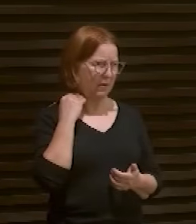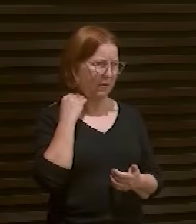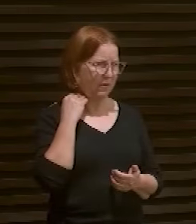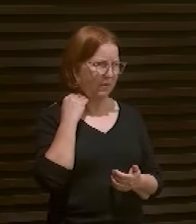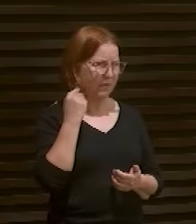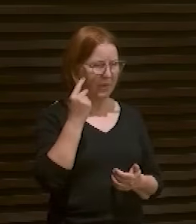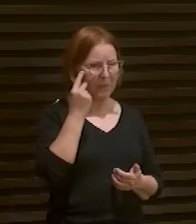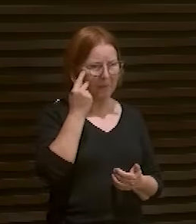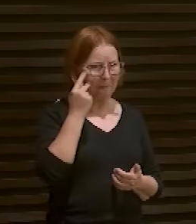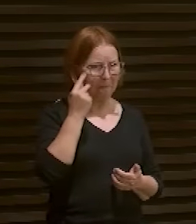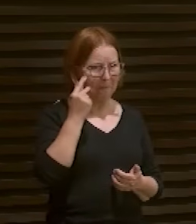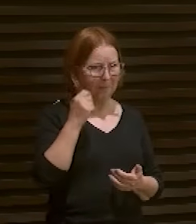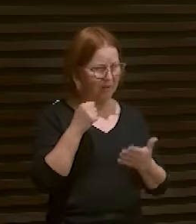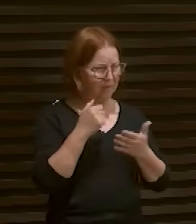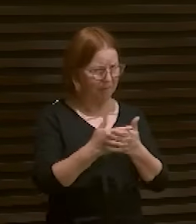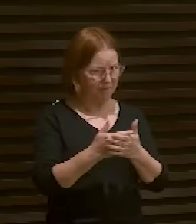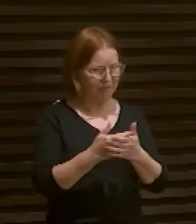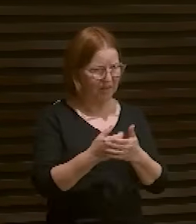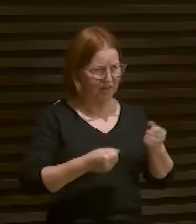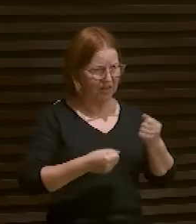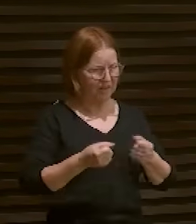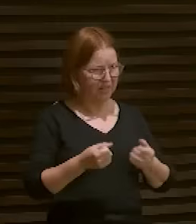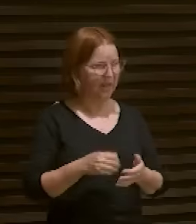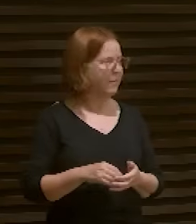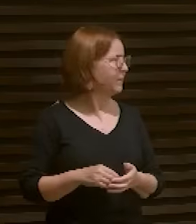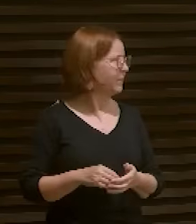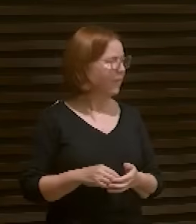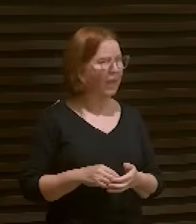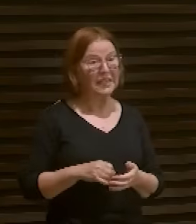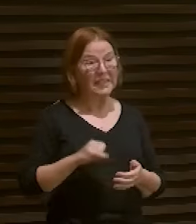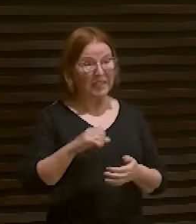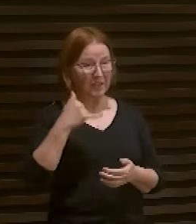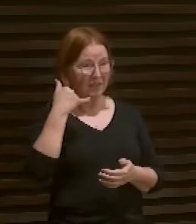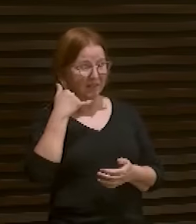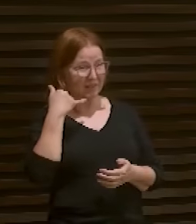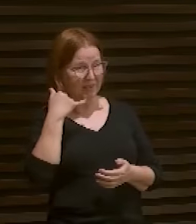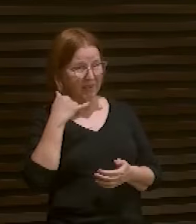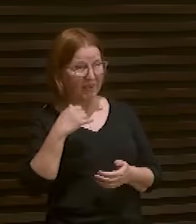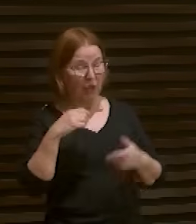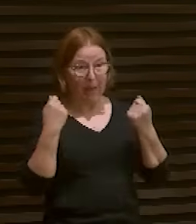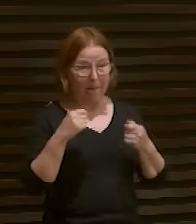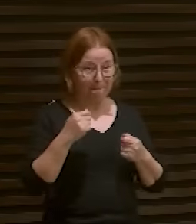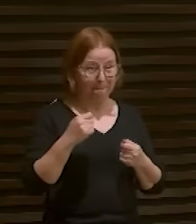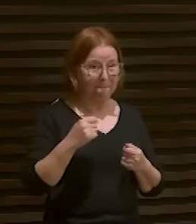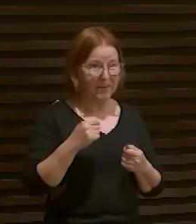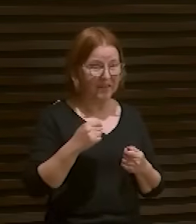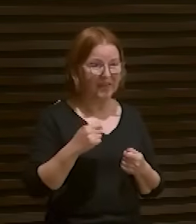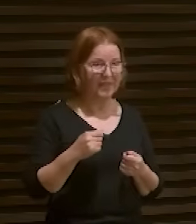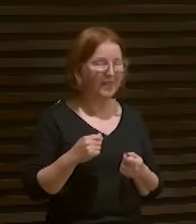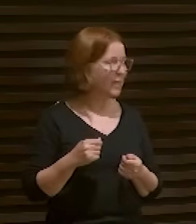de 100.000. Se eu ligar para a minha gerente lá amanhã e falar, eu preciso de um crédito de 3 milhões, ela vai me dar,